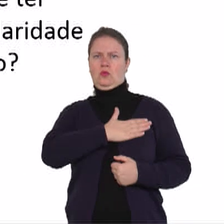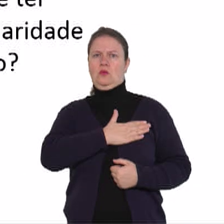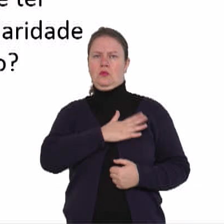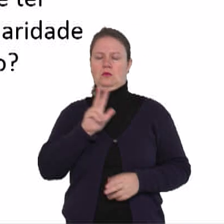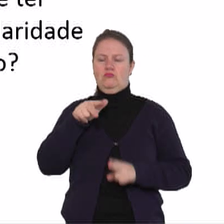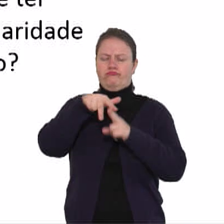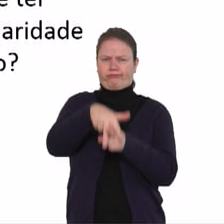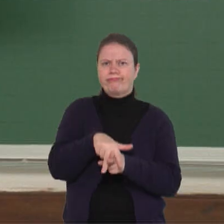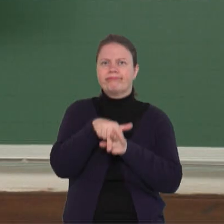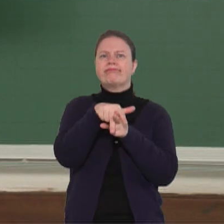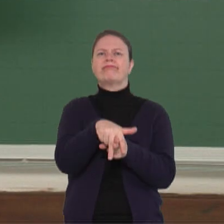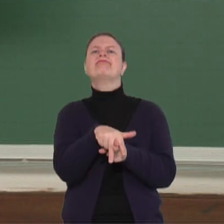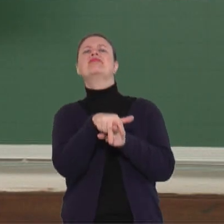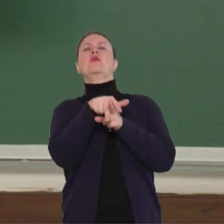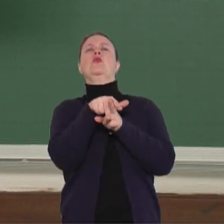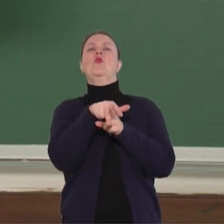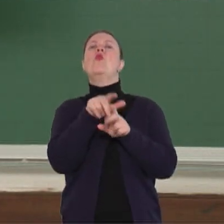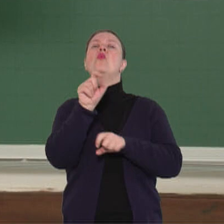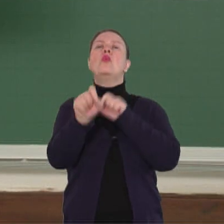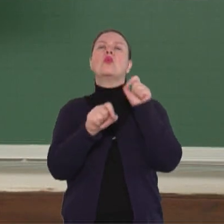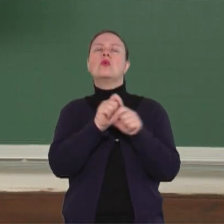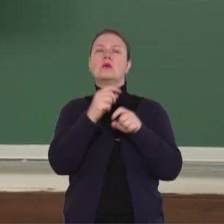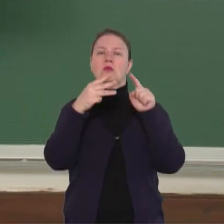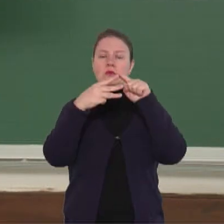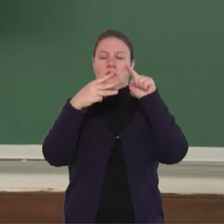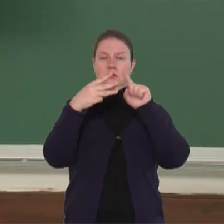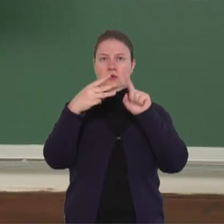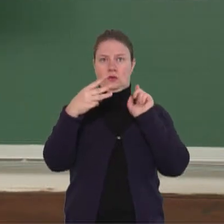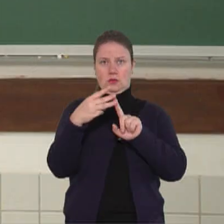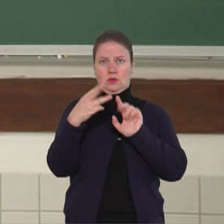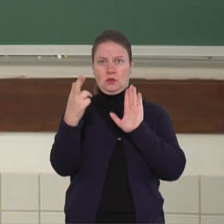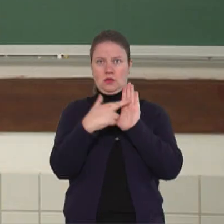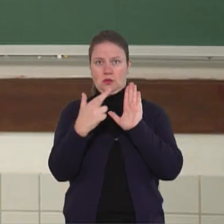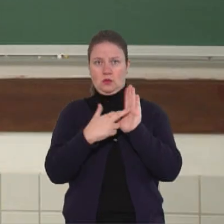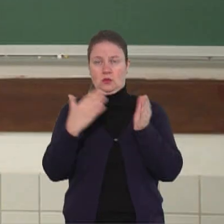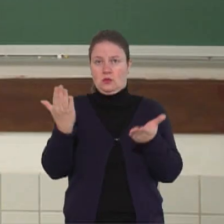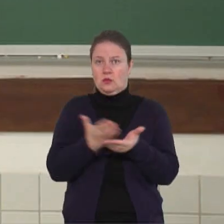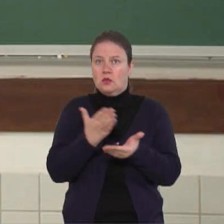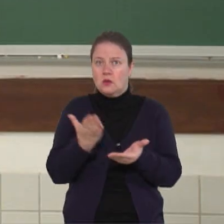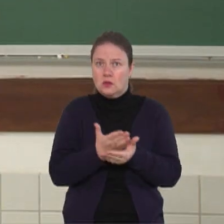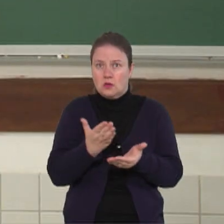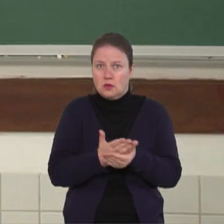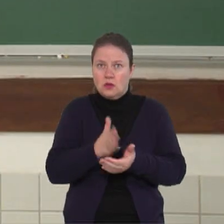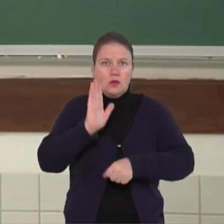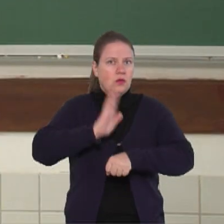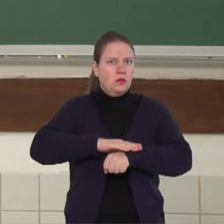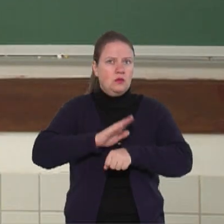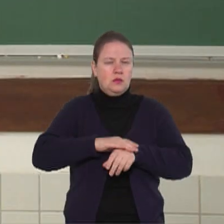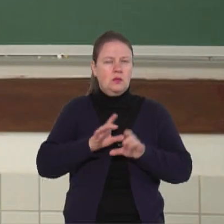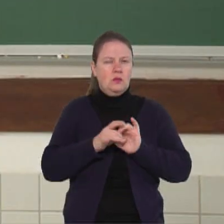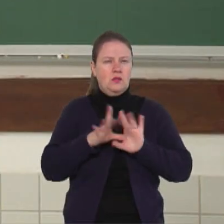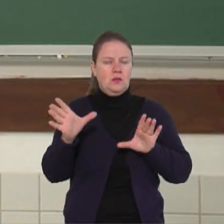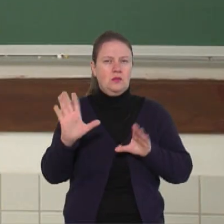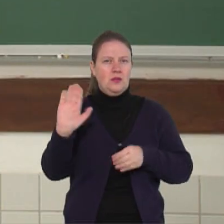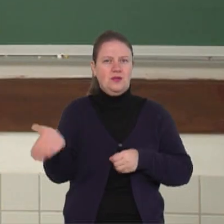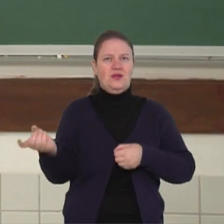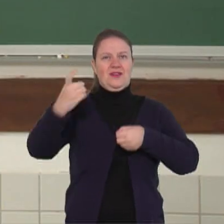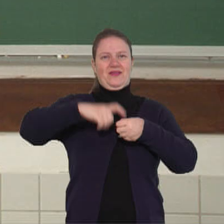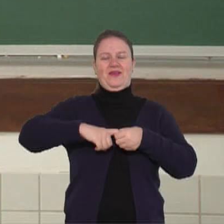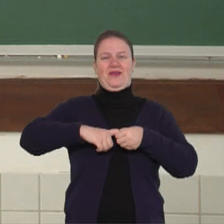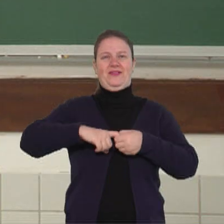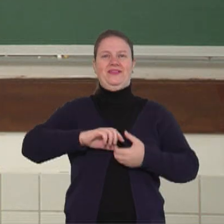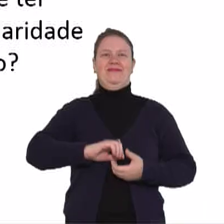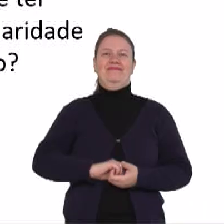o cavalo e aqui estão as 3 questões que vocês vão ter que responder aí no caderninho de vocês. Eu vou dar uns minutinhos para vocês e a gente já volta na sequência